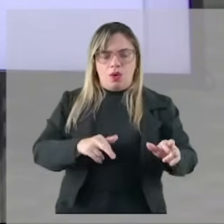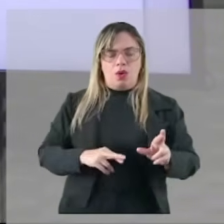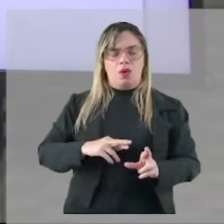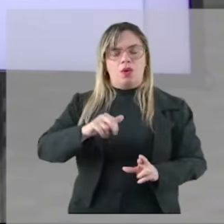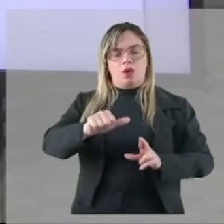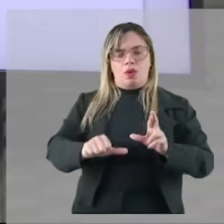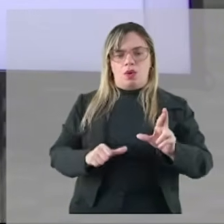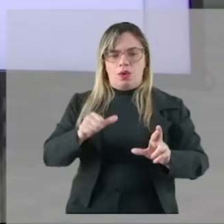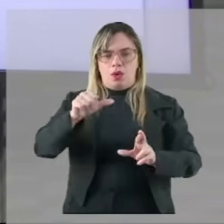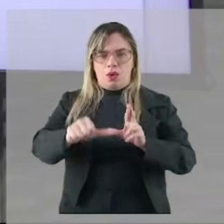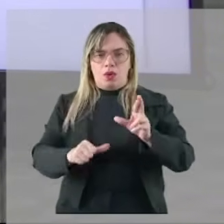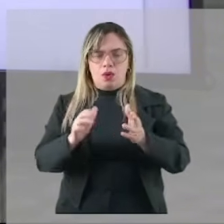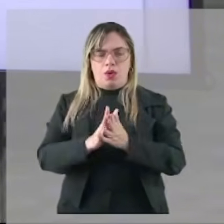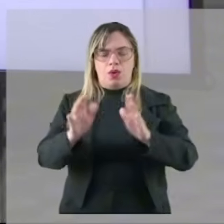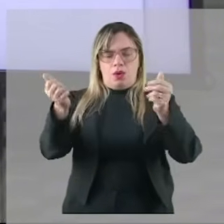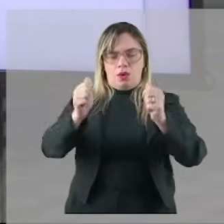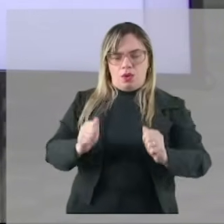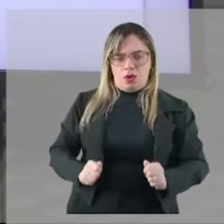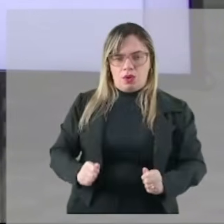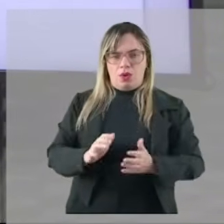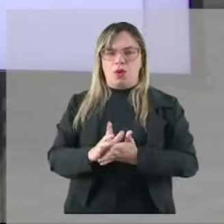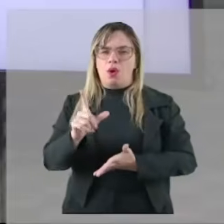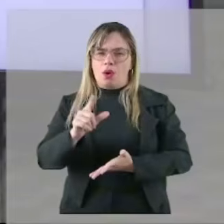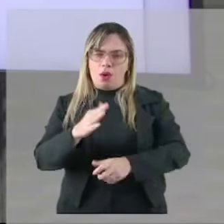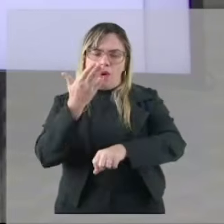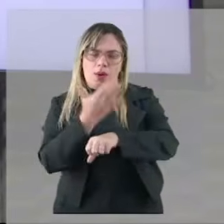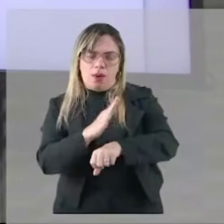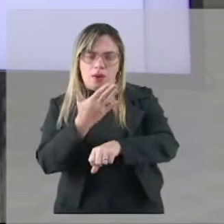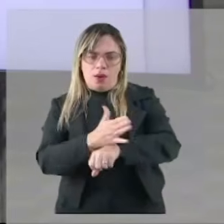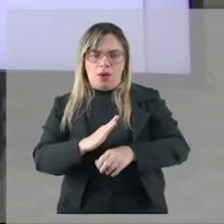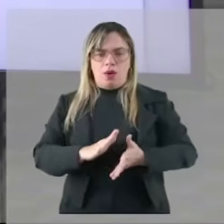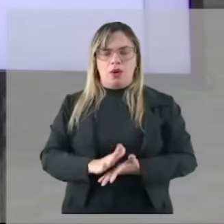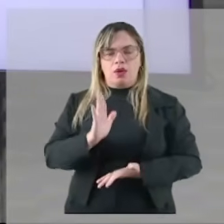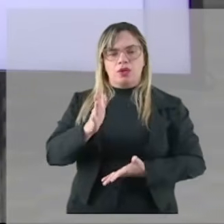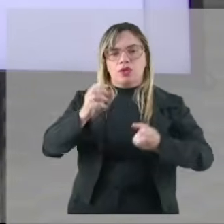vamos analisar aqui, vamos colocar um pouquinho em prática, né, isso que nós já falamos.